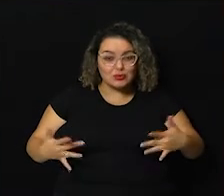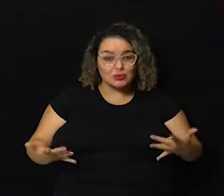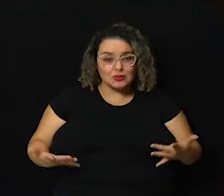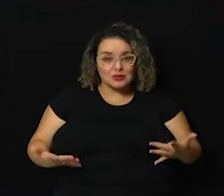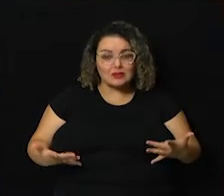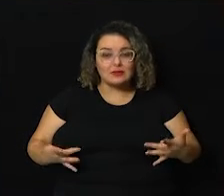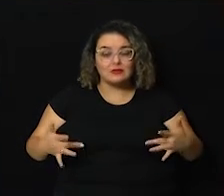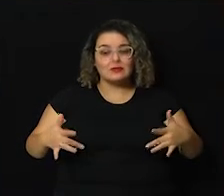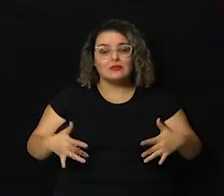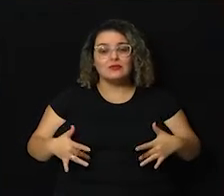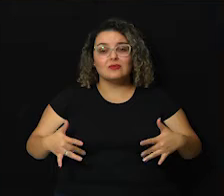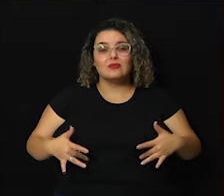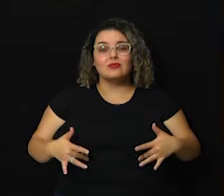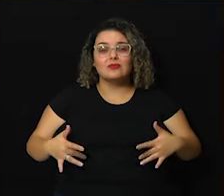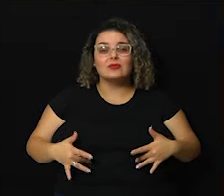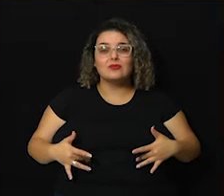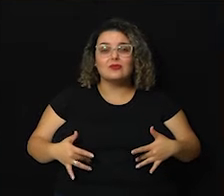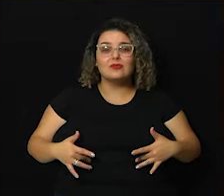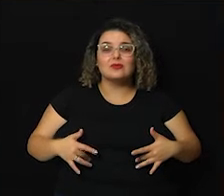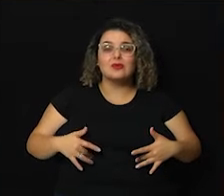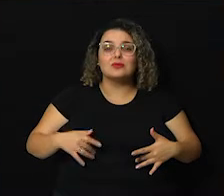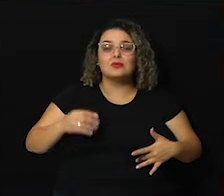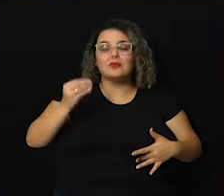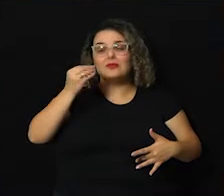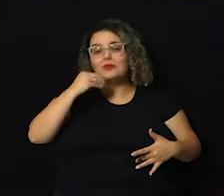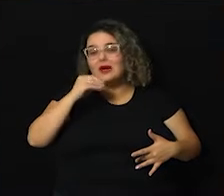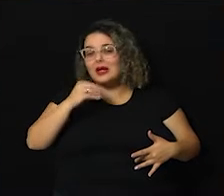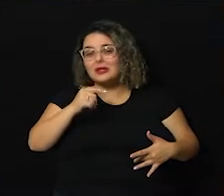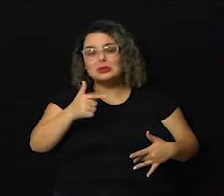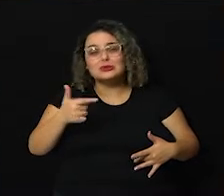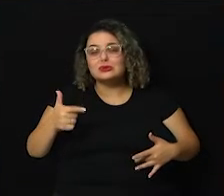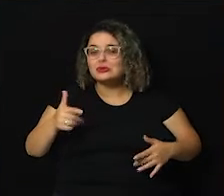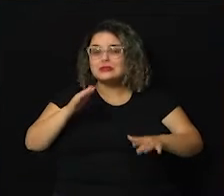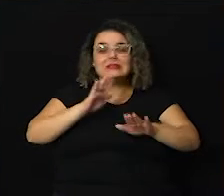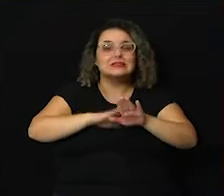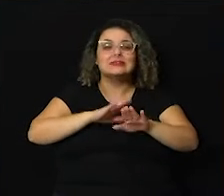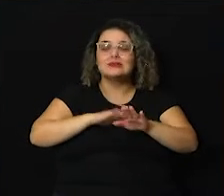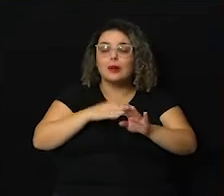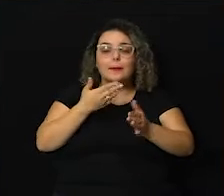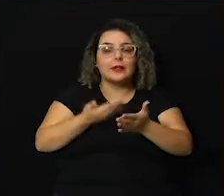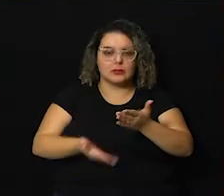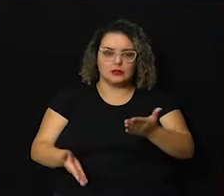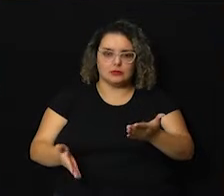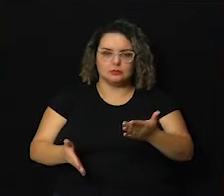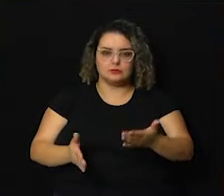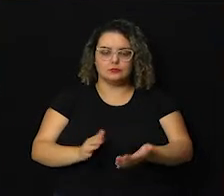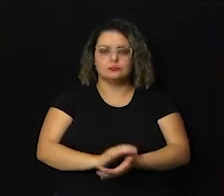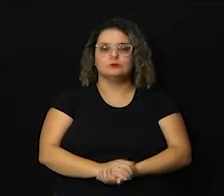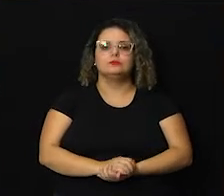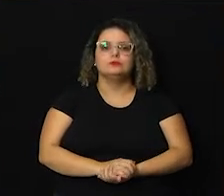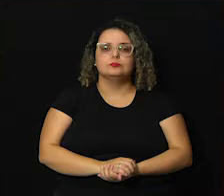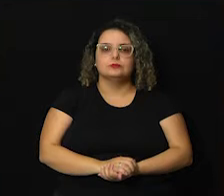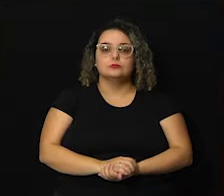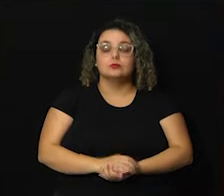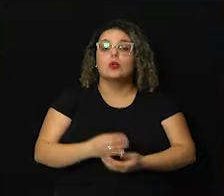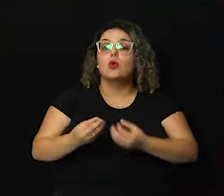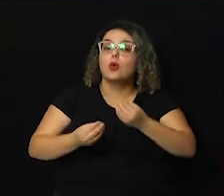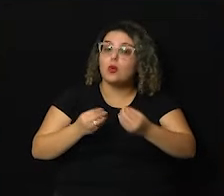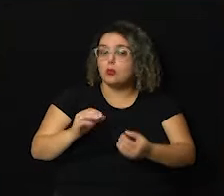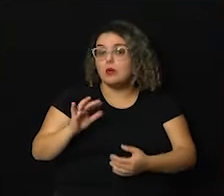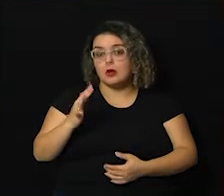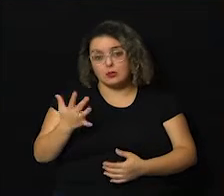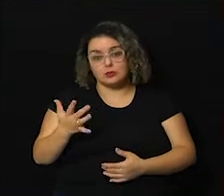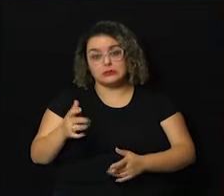funcional e aquele rim vai ficando desfuncional, vai ficando sem função, vai perdendo a função. Tá? Então, como acontece